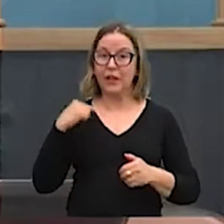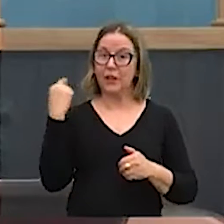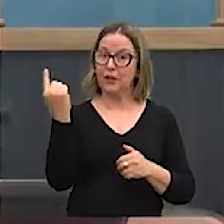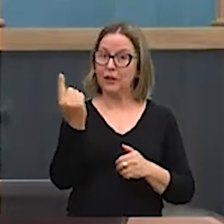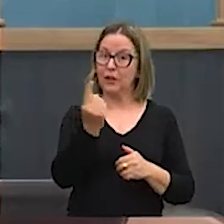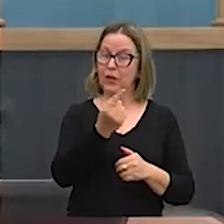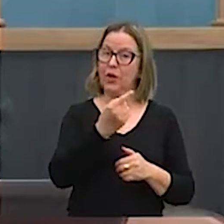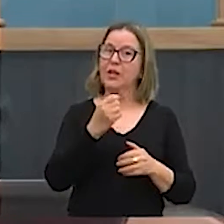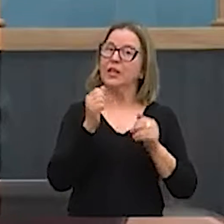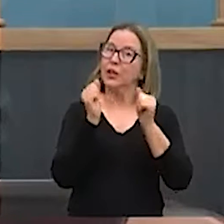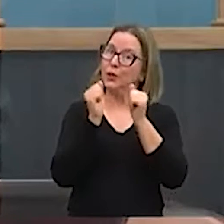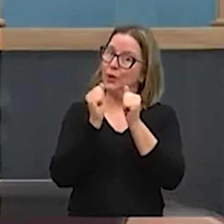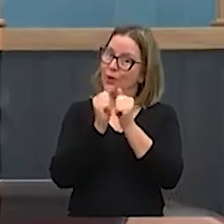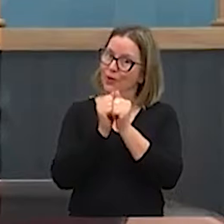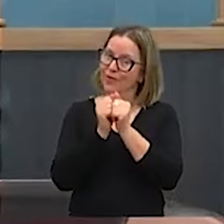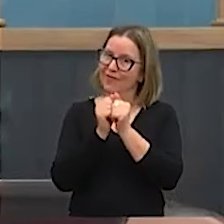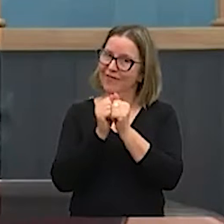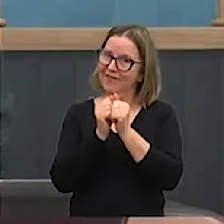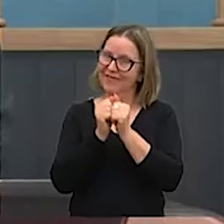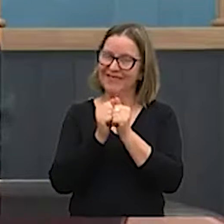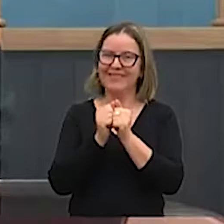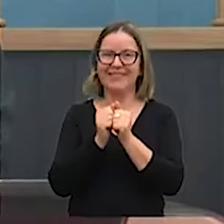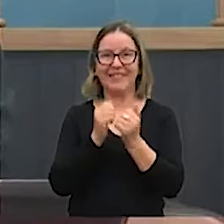é um pacote de Deus.